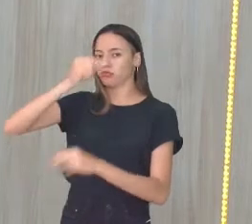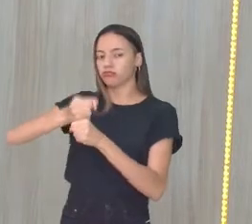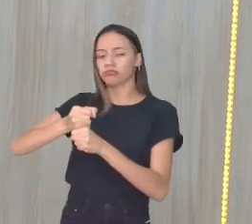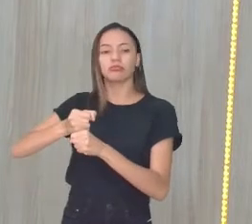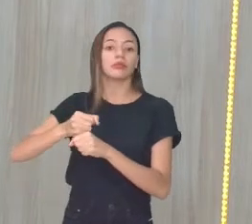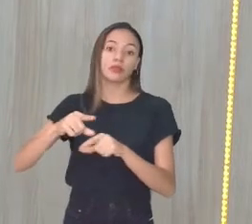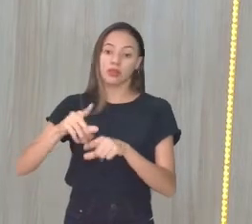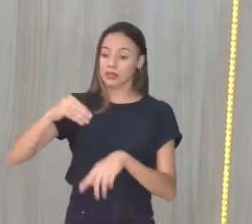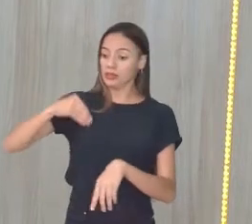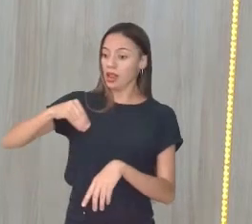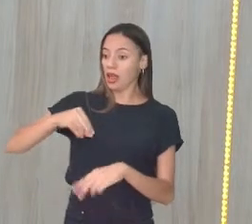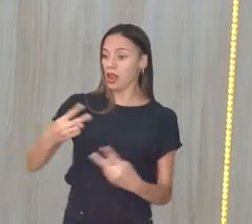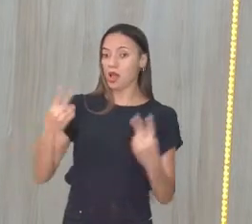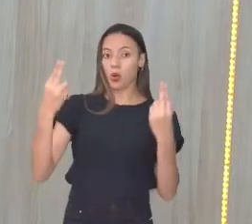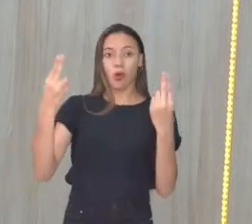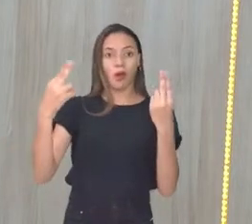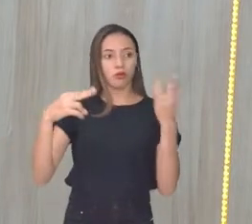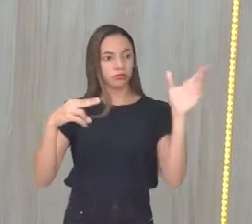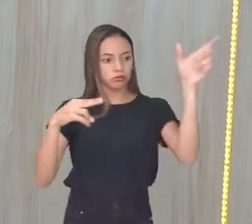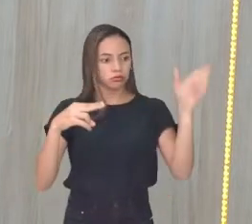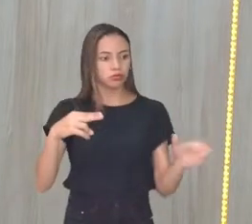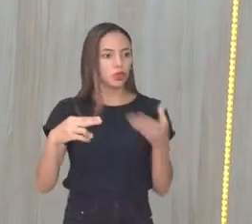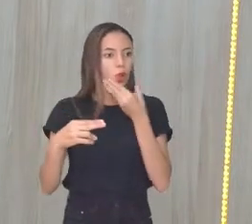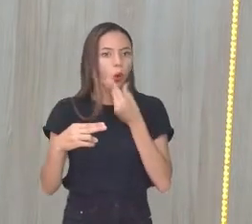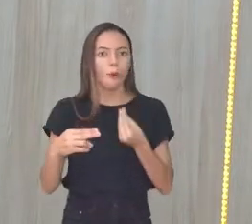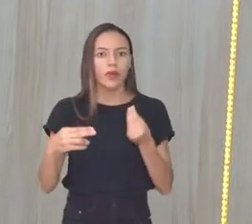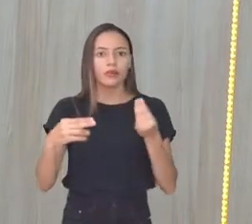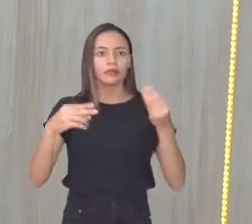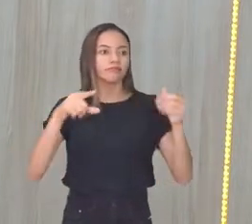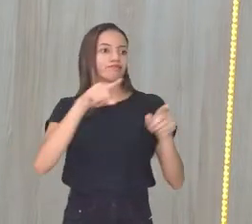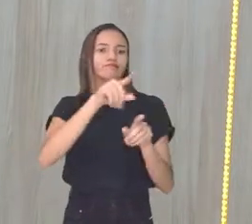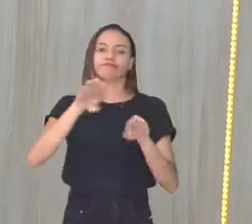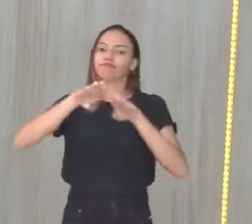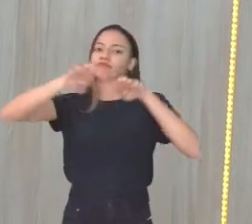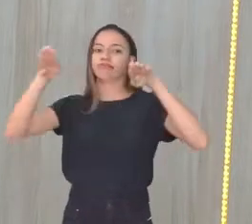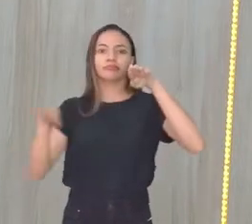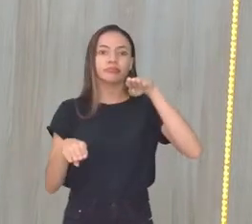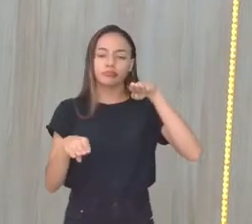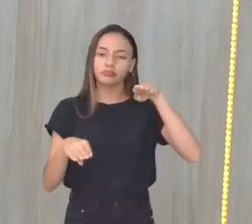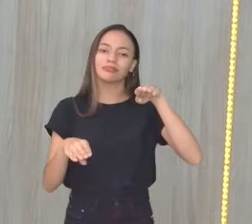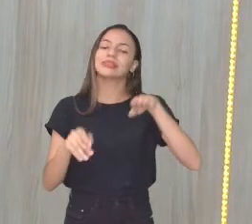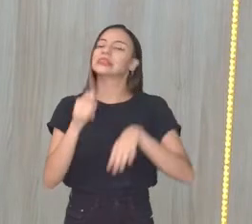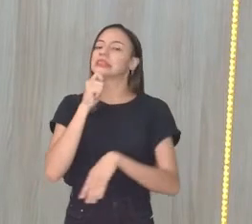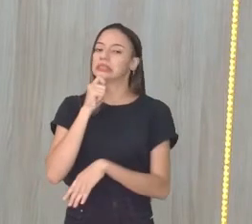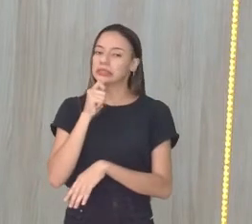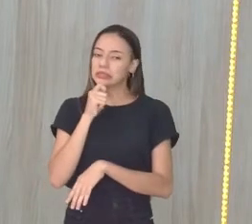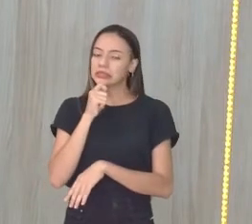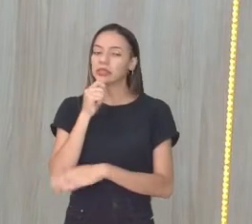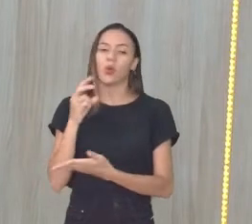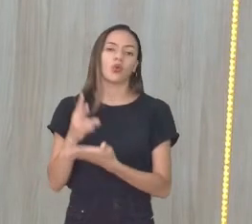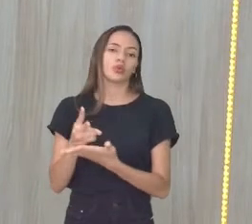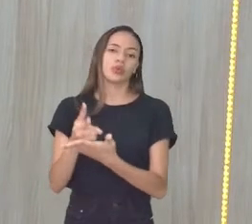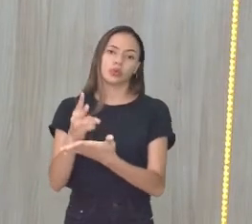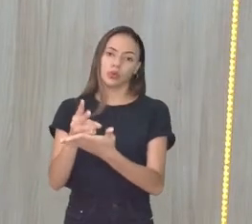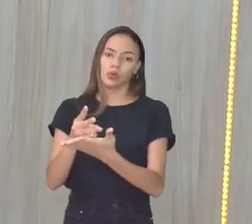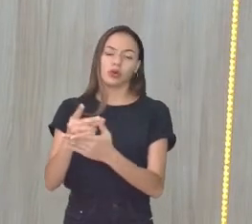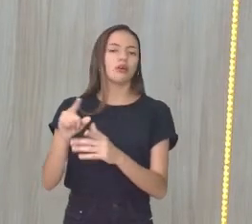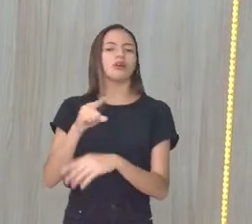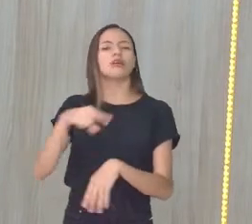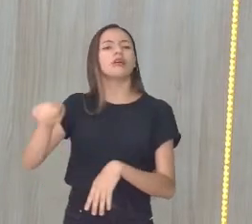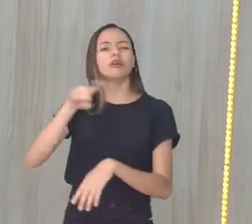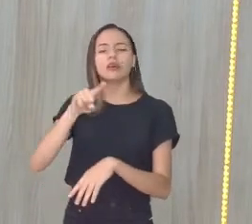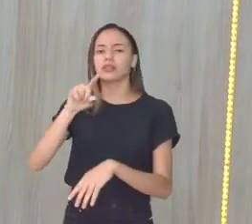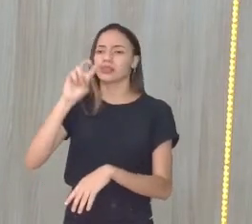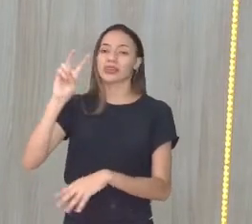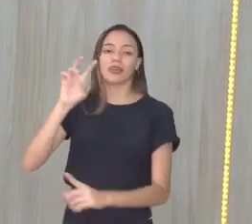compatível, igual ao de um homem que faz a mesma função. Né? Isso ainda é um reflexo, né, dessa